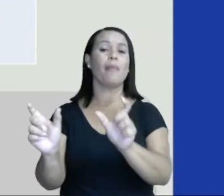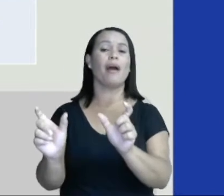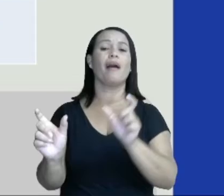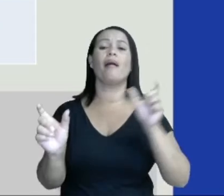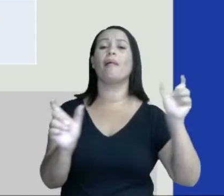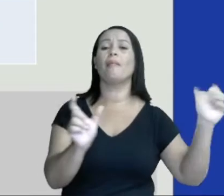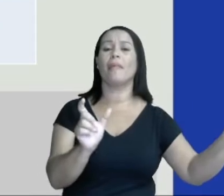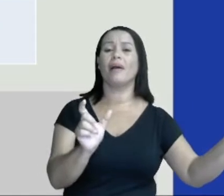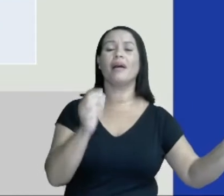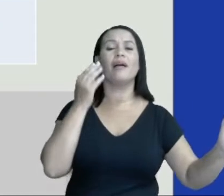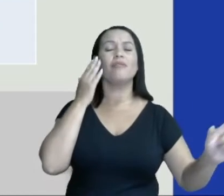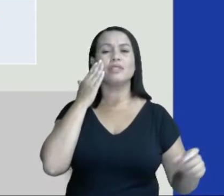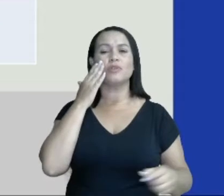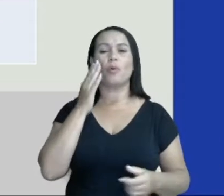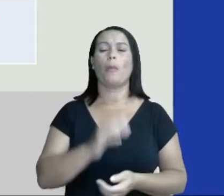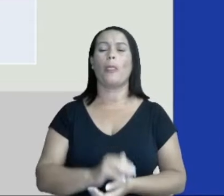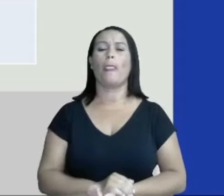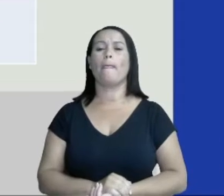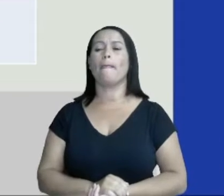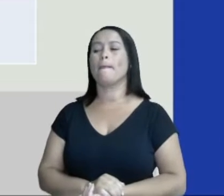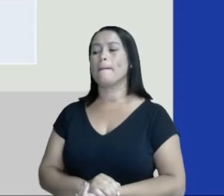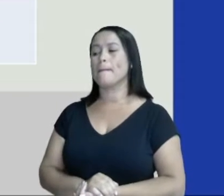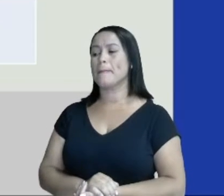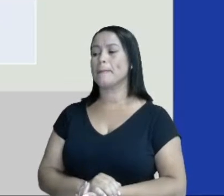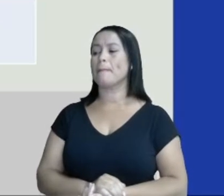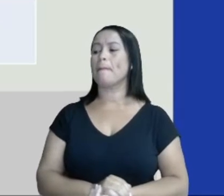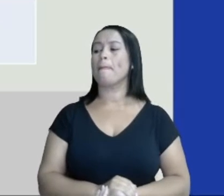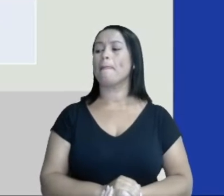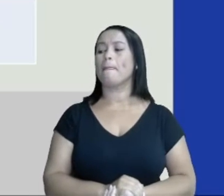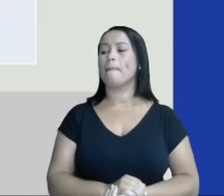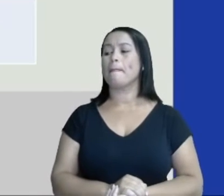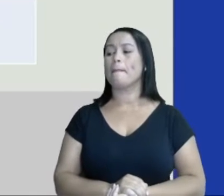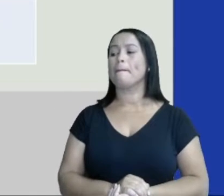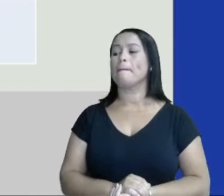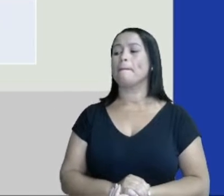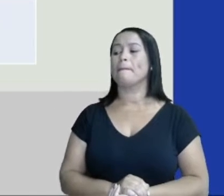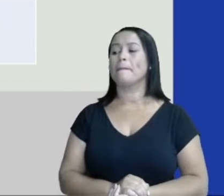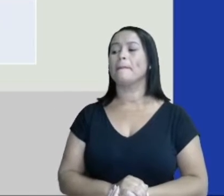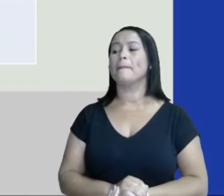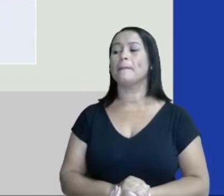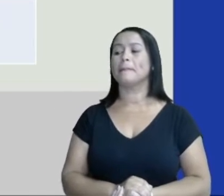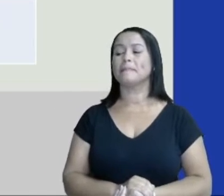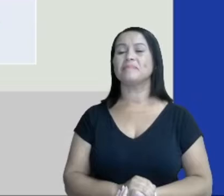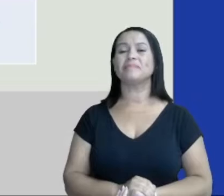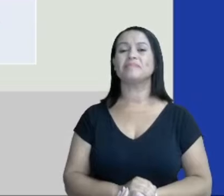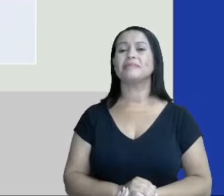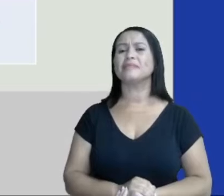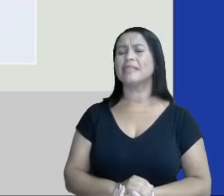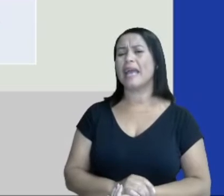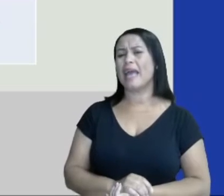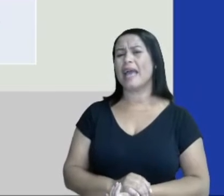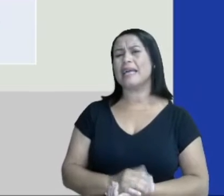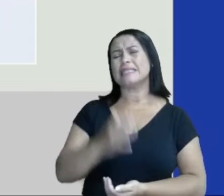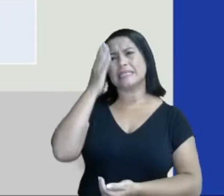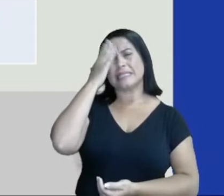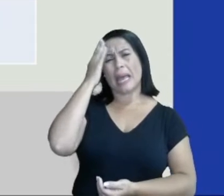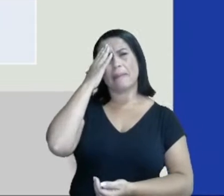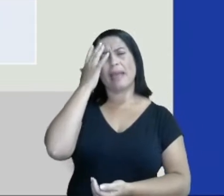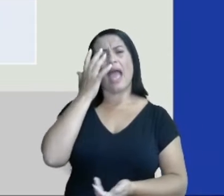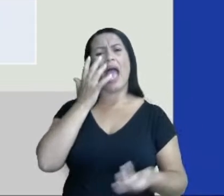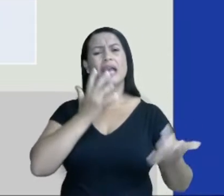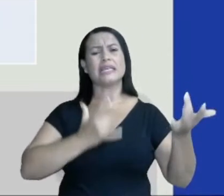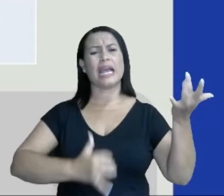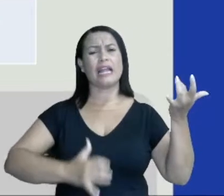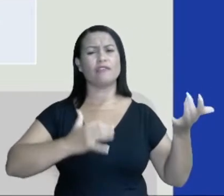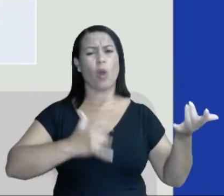Assim, ó. ¿Sabes aquela guitarra elétrica? ¿Me la compras? Sabe aquele